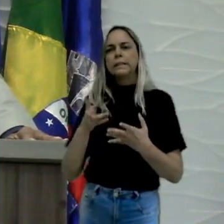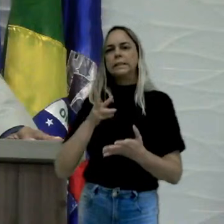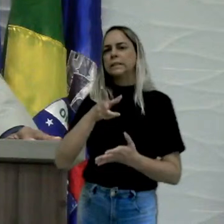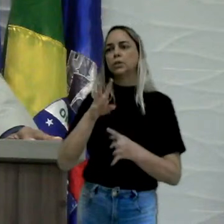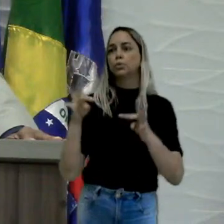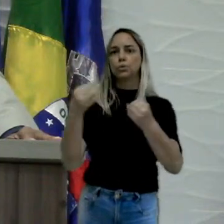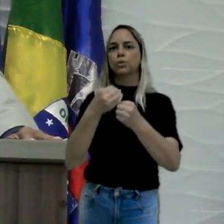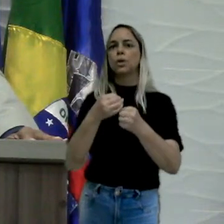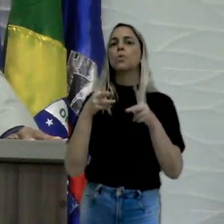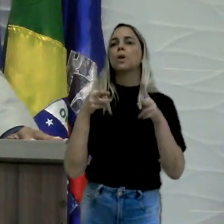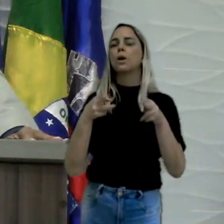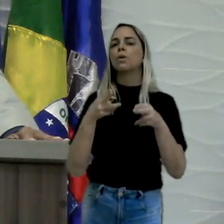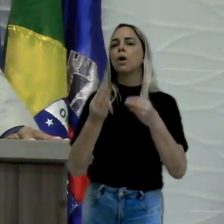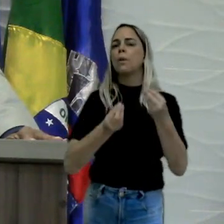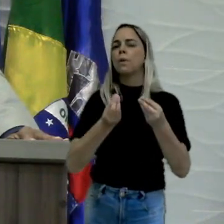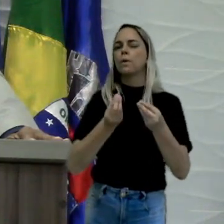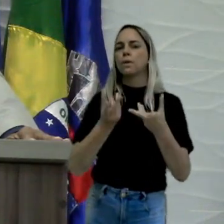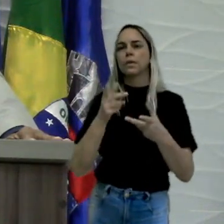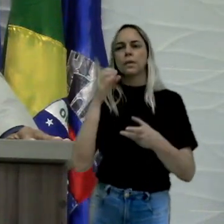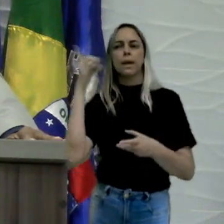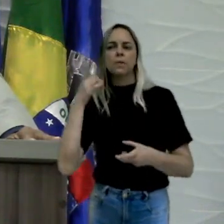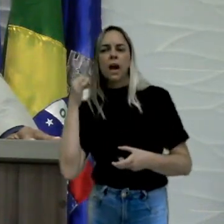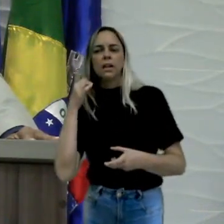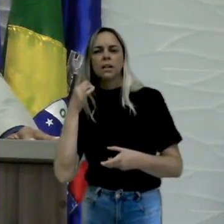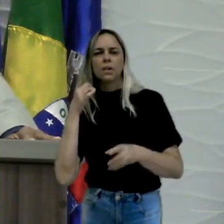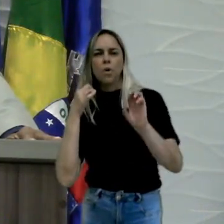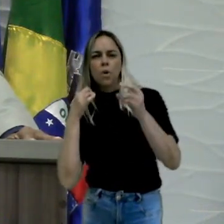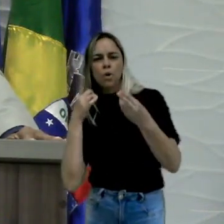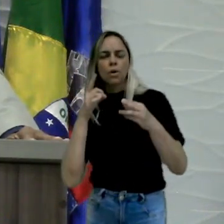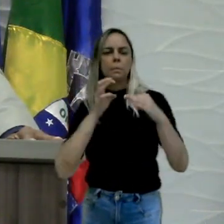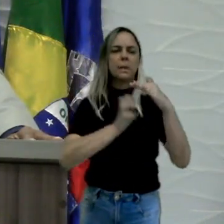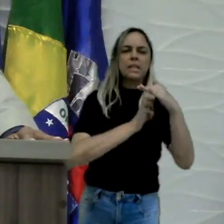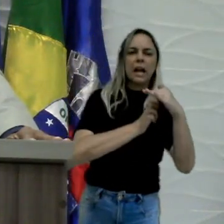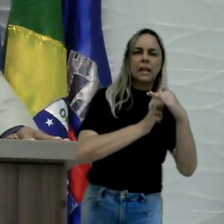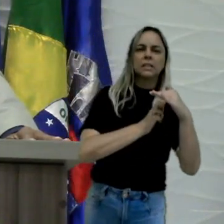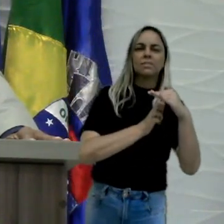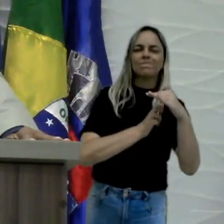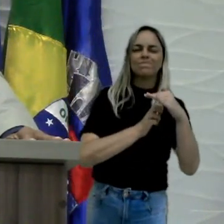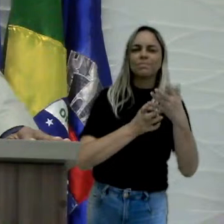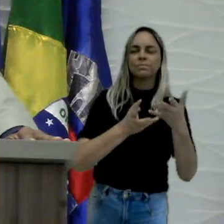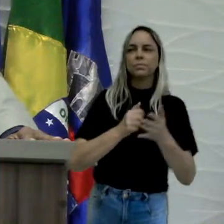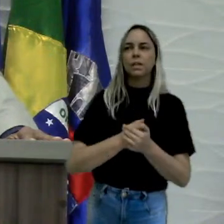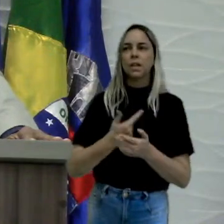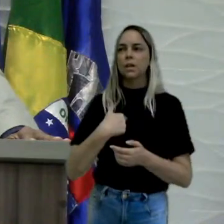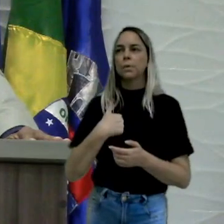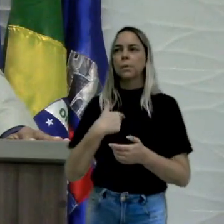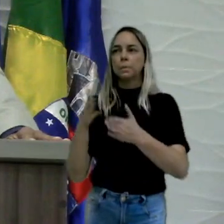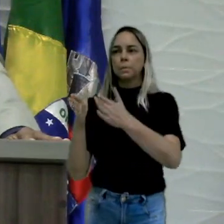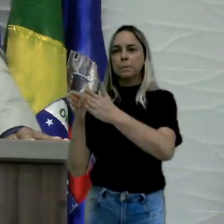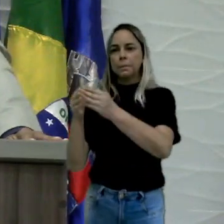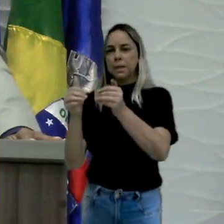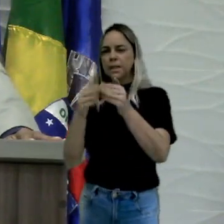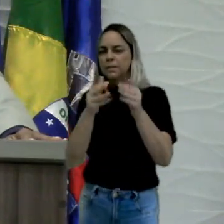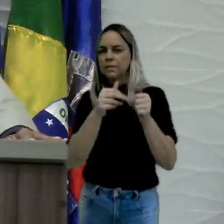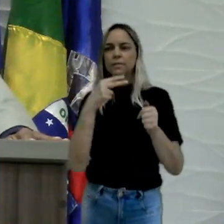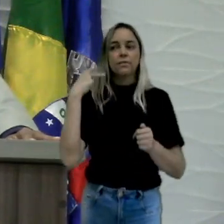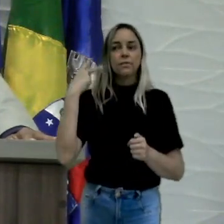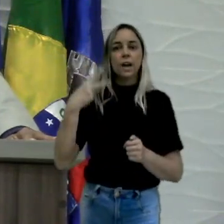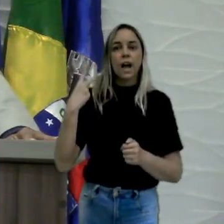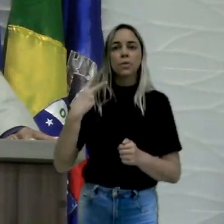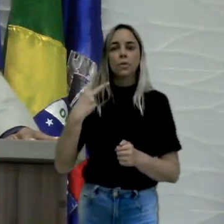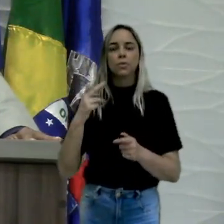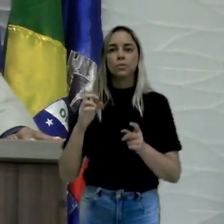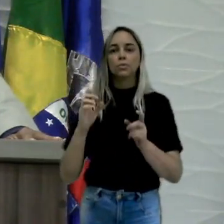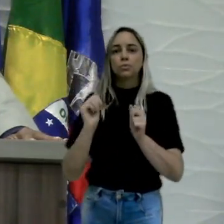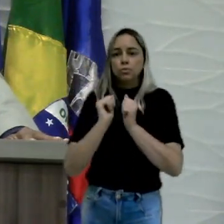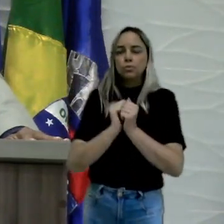empresário. Deputada, empresário. Eu queria pedir para esses vereadores da gestão